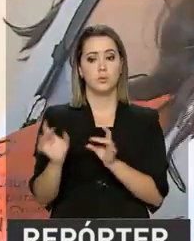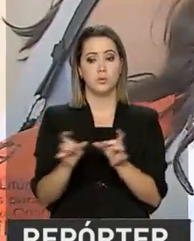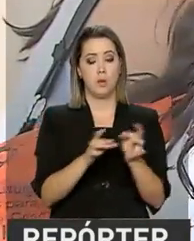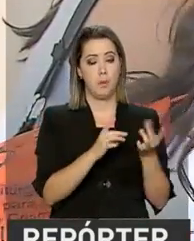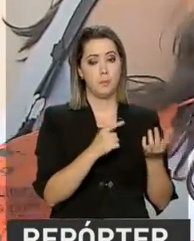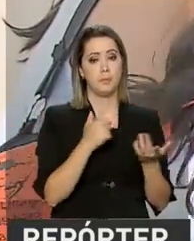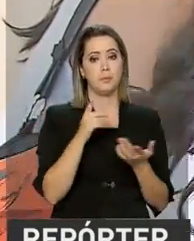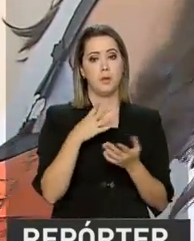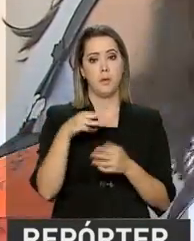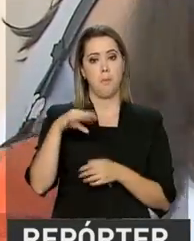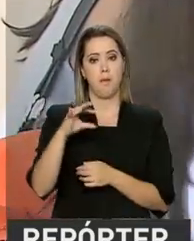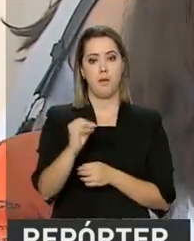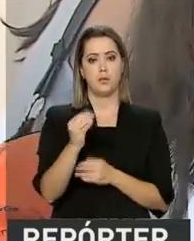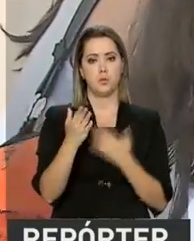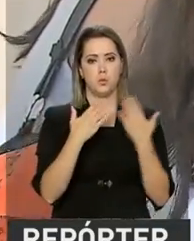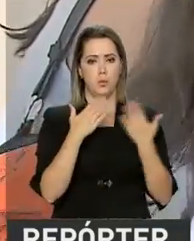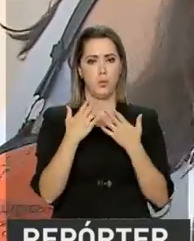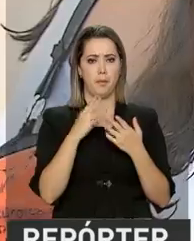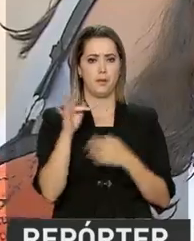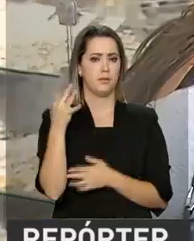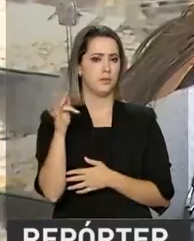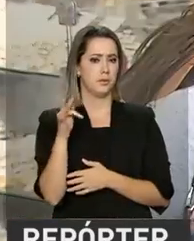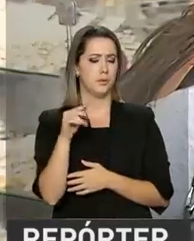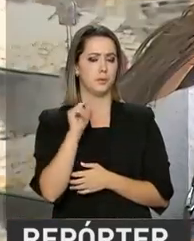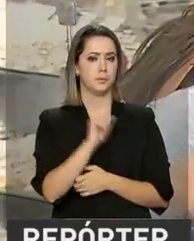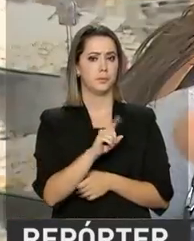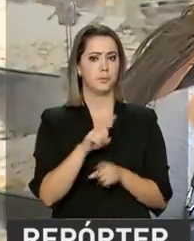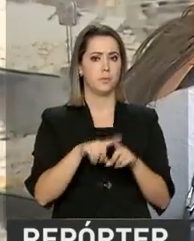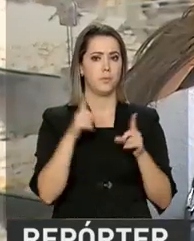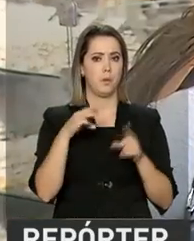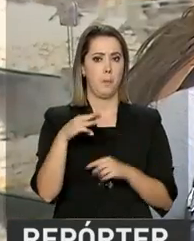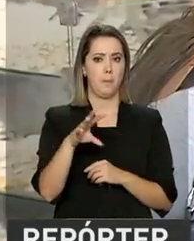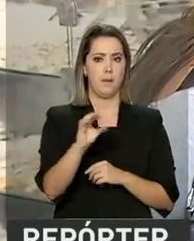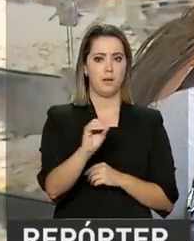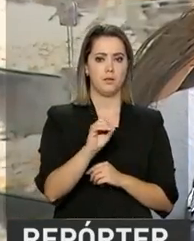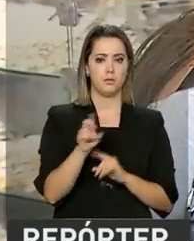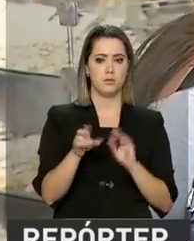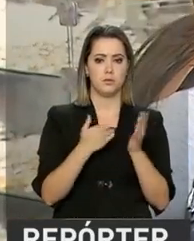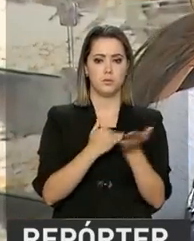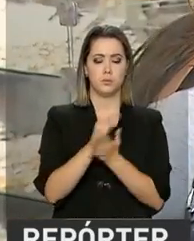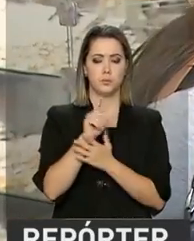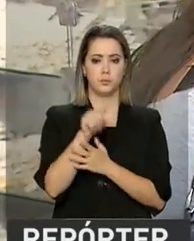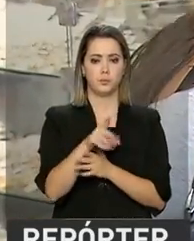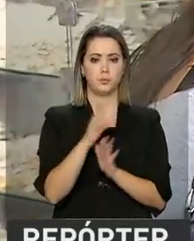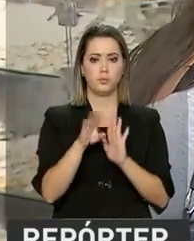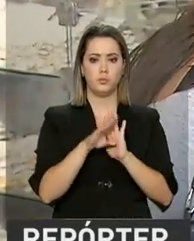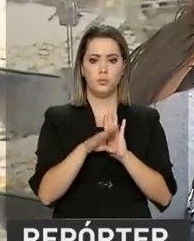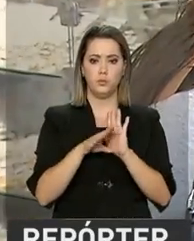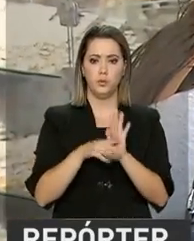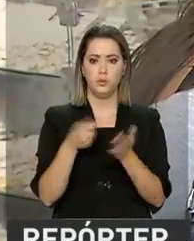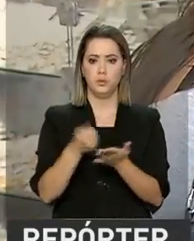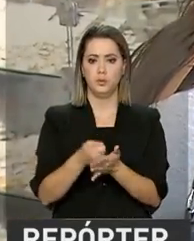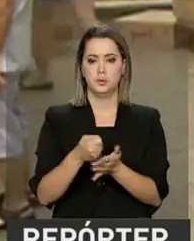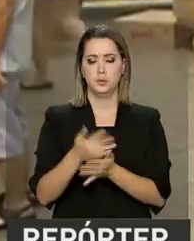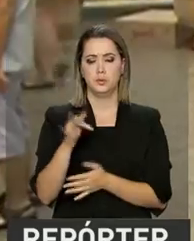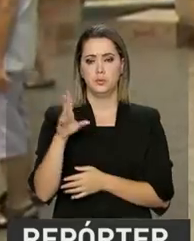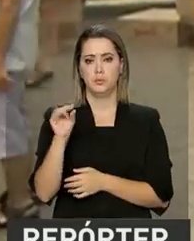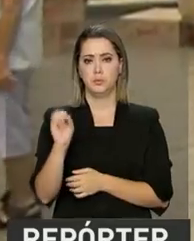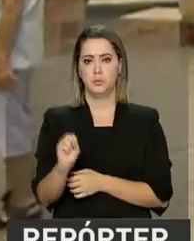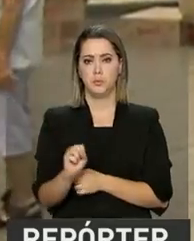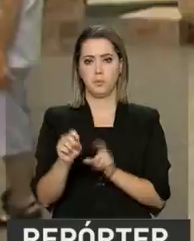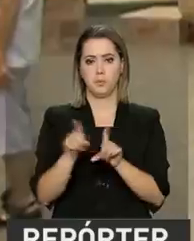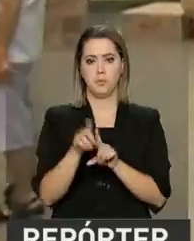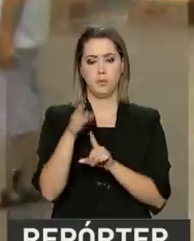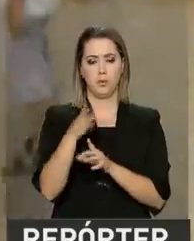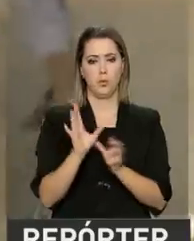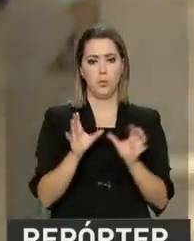em março na comparação com fevereiro março foi quando começou o calendário de pagamentos a